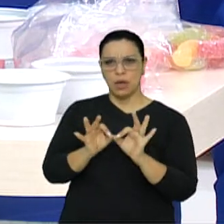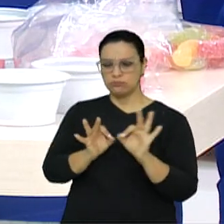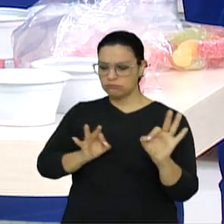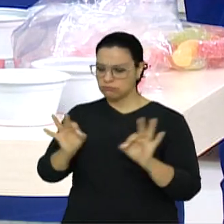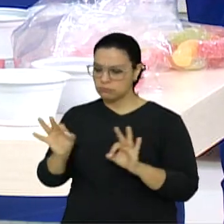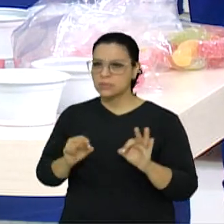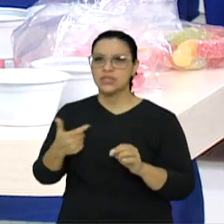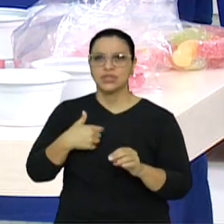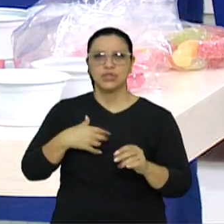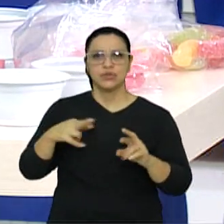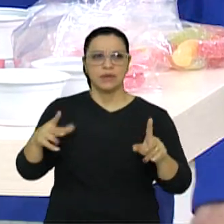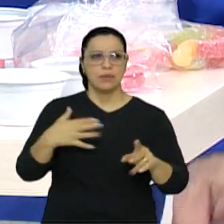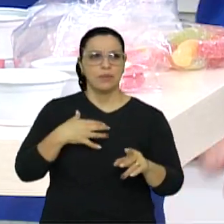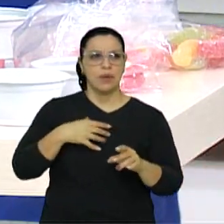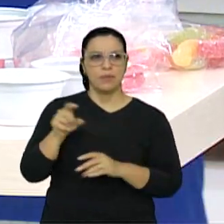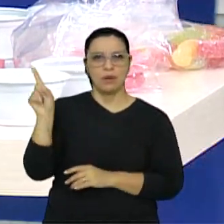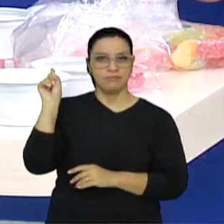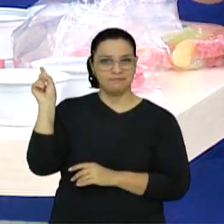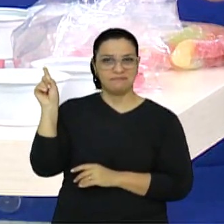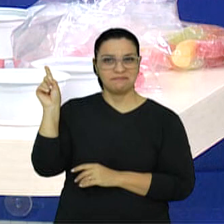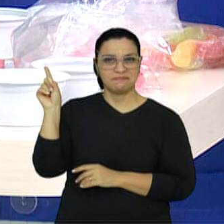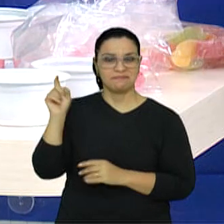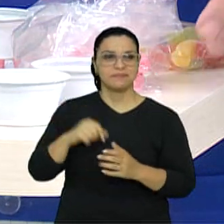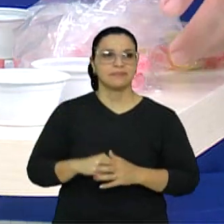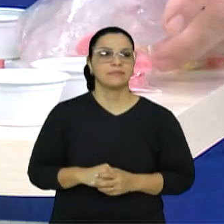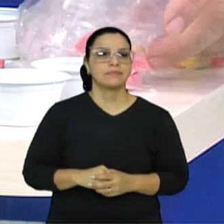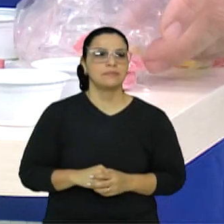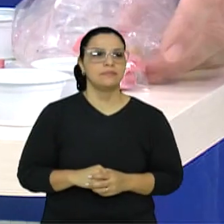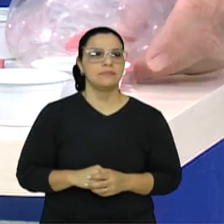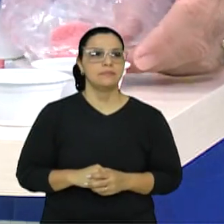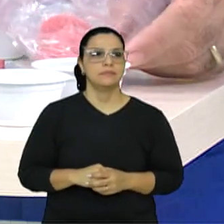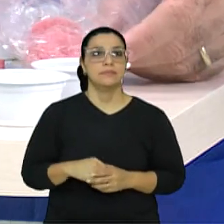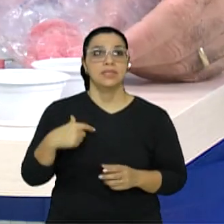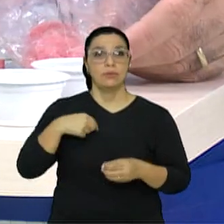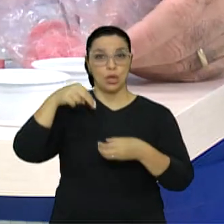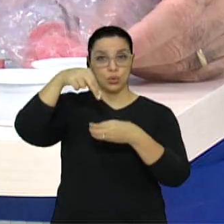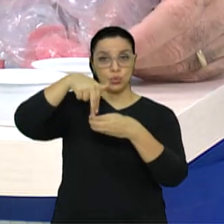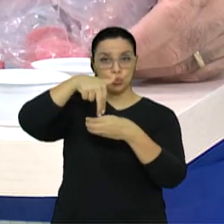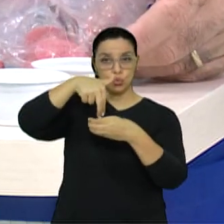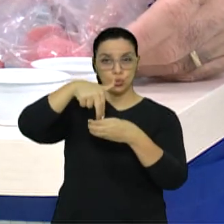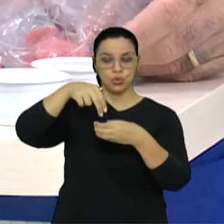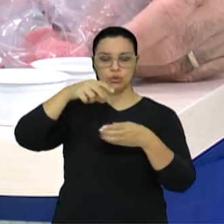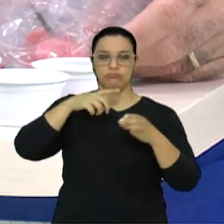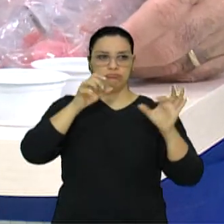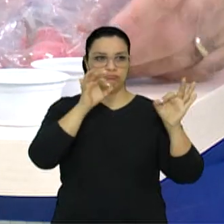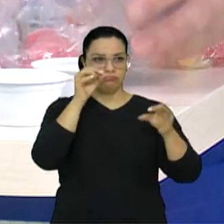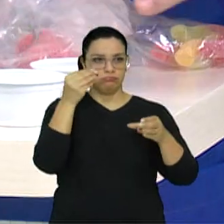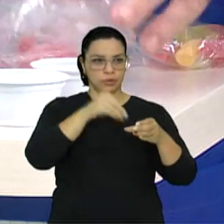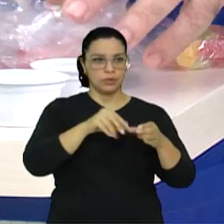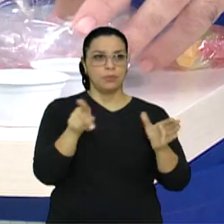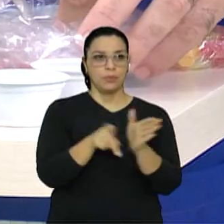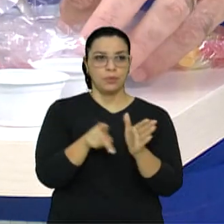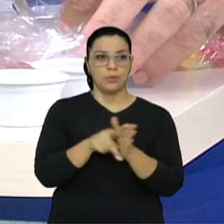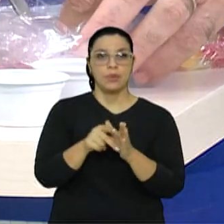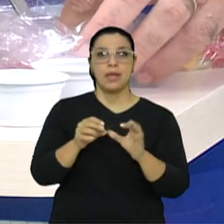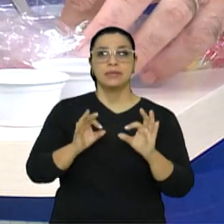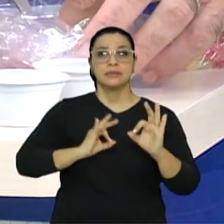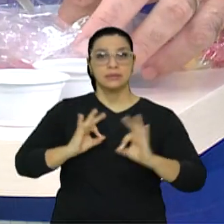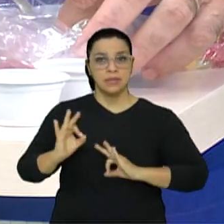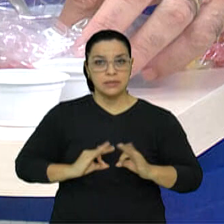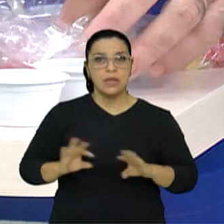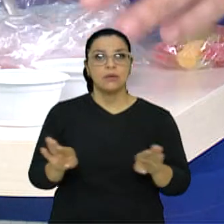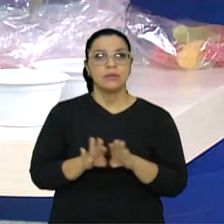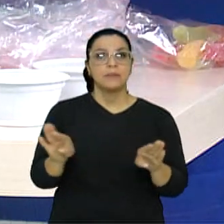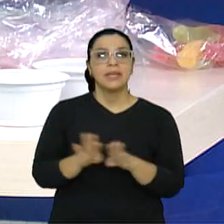pouquinho deslocado. Até vamos colocar um pouquinho deslocado para quebrar um pouco do mito de que ele tem que ser no meio. E essa célula aqui vai ter